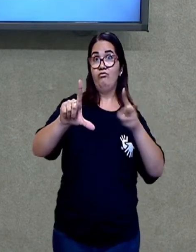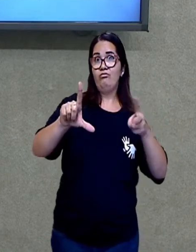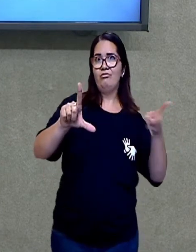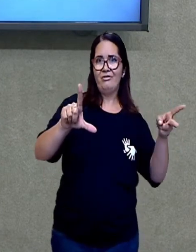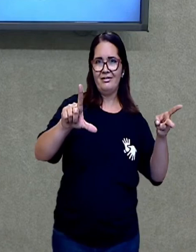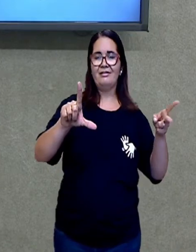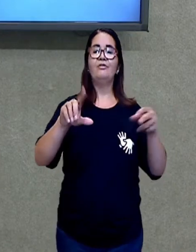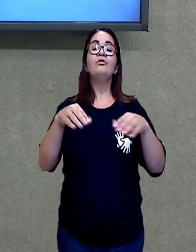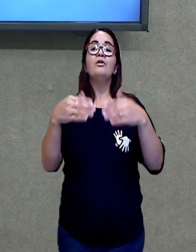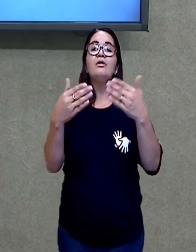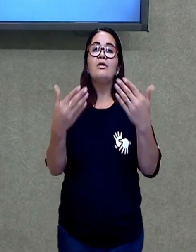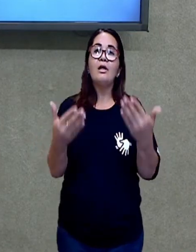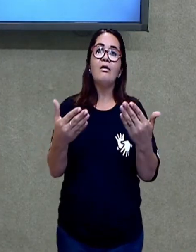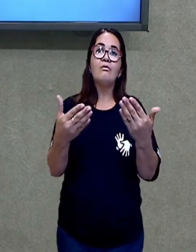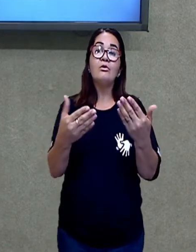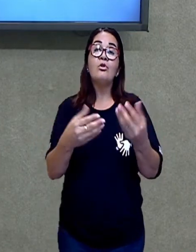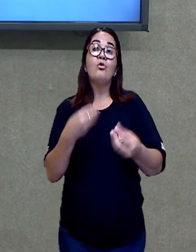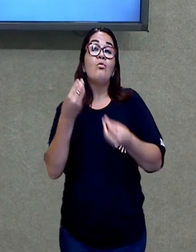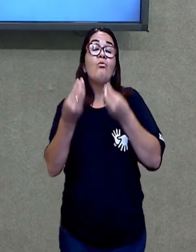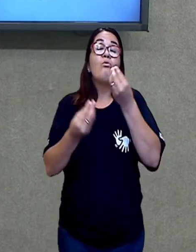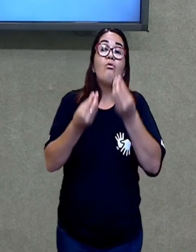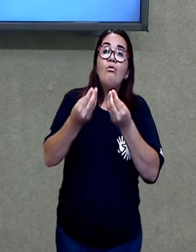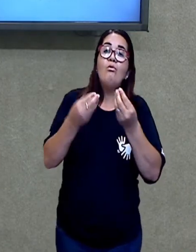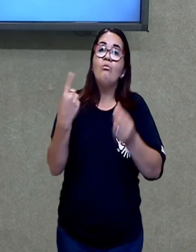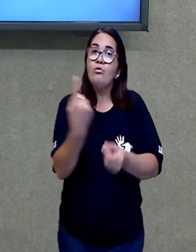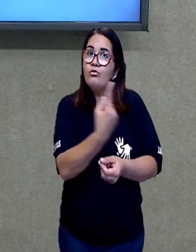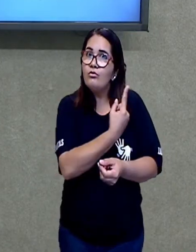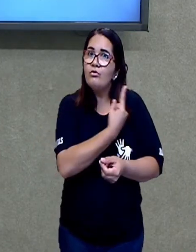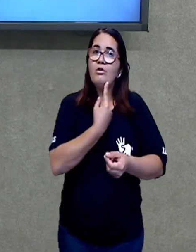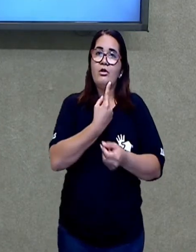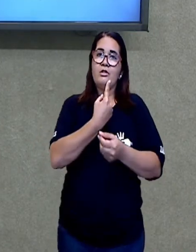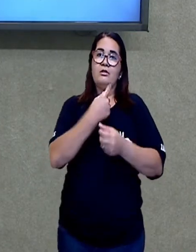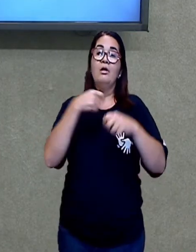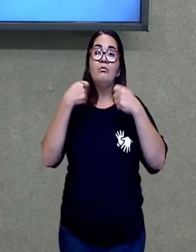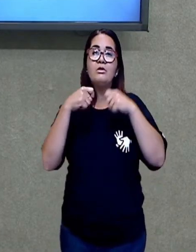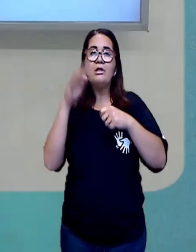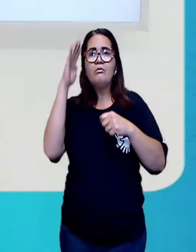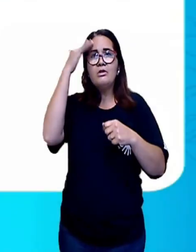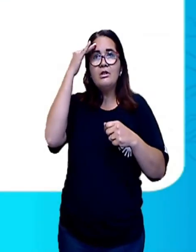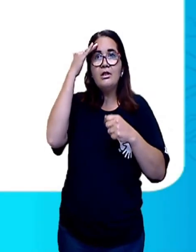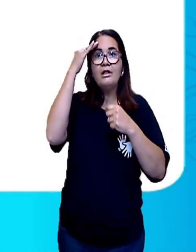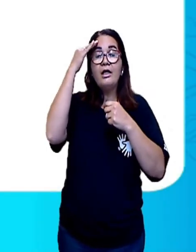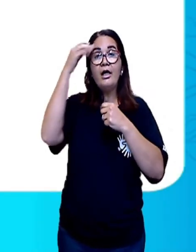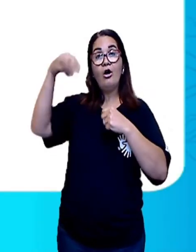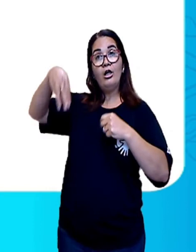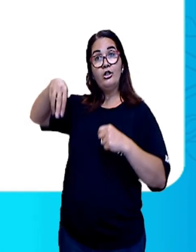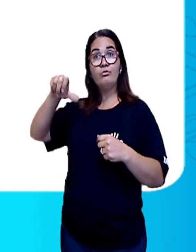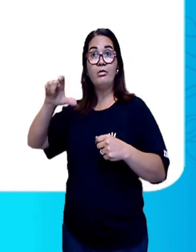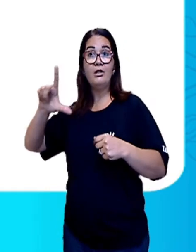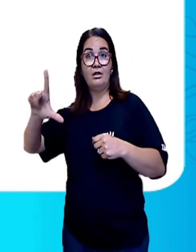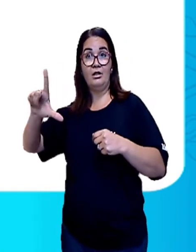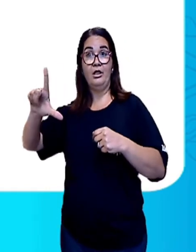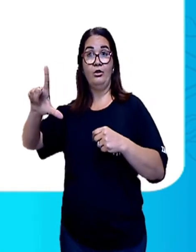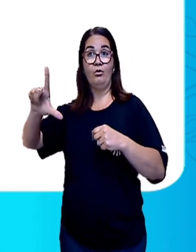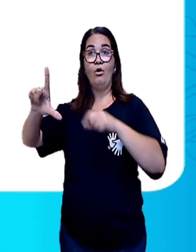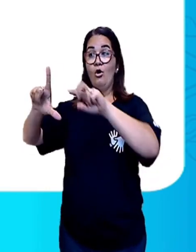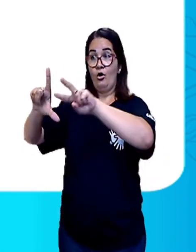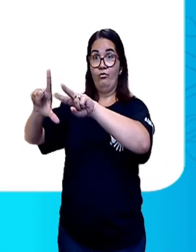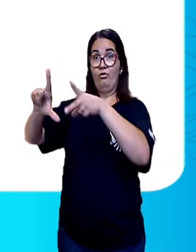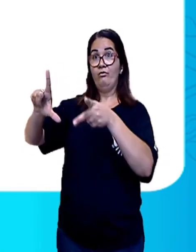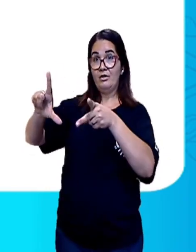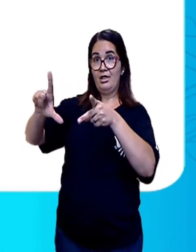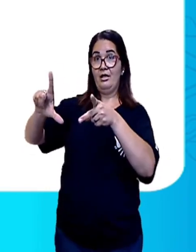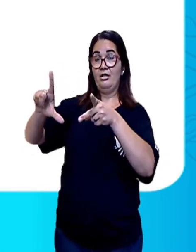fazendo essa conversão, no contrário, nós temos de mililitro para centilitro, eu vou agora dividir